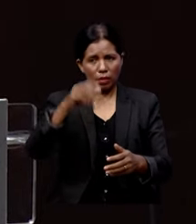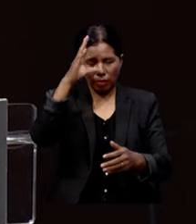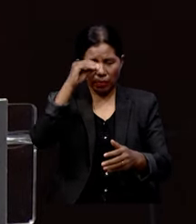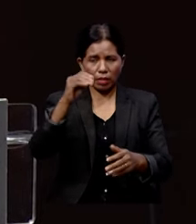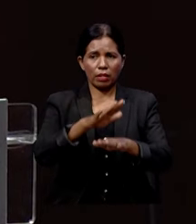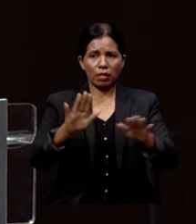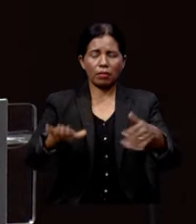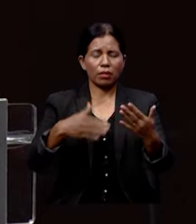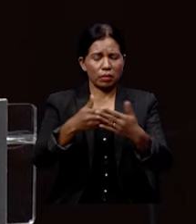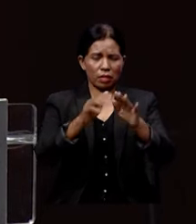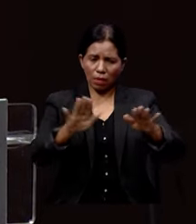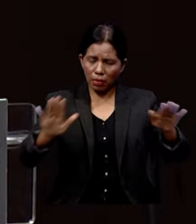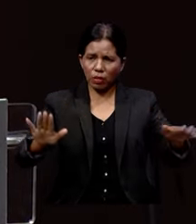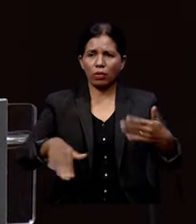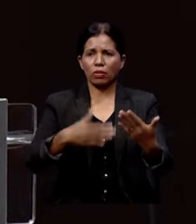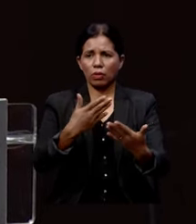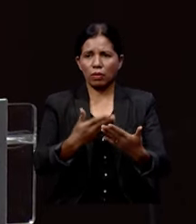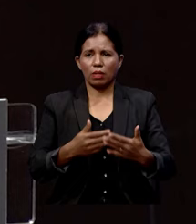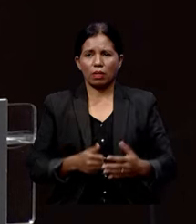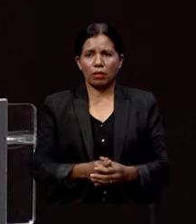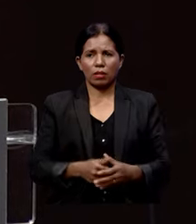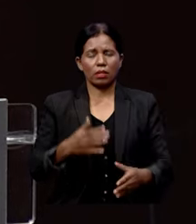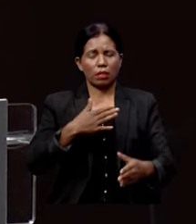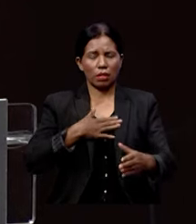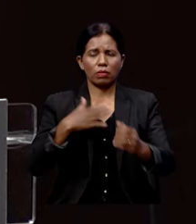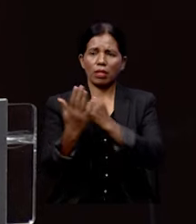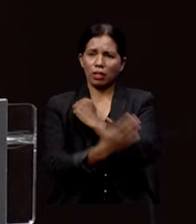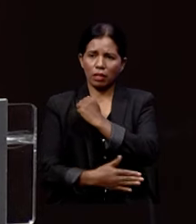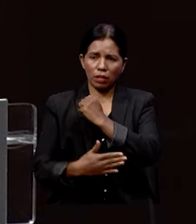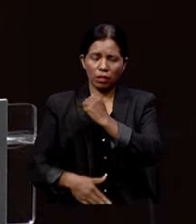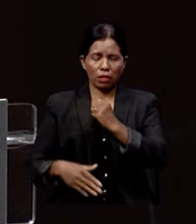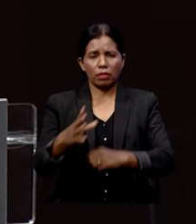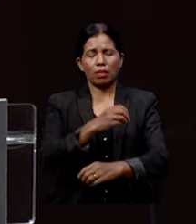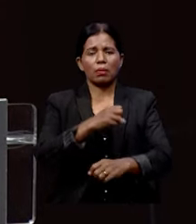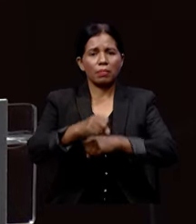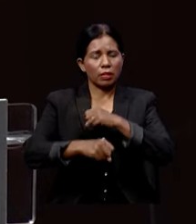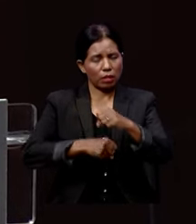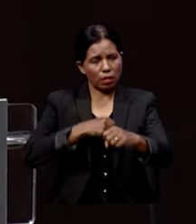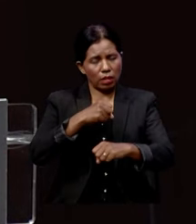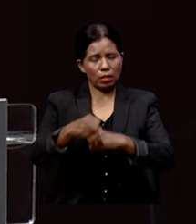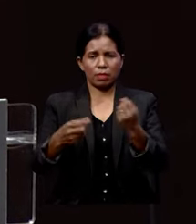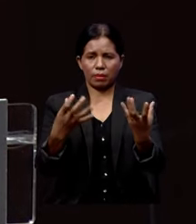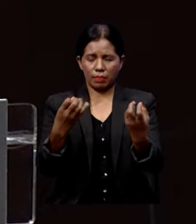jovens e crianças do meu amado país que me inspiraram,